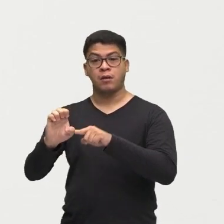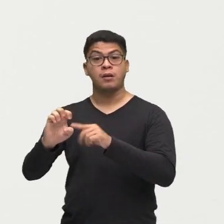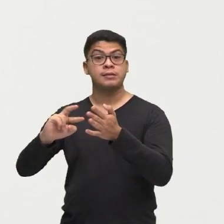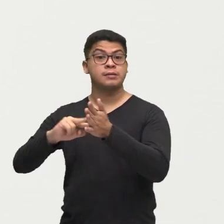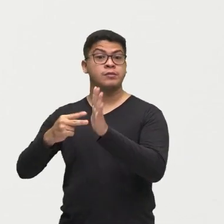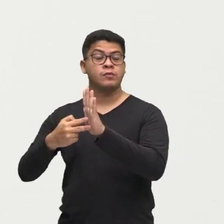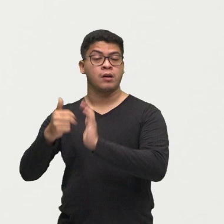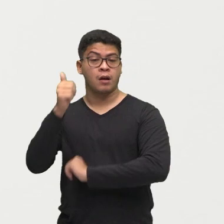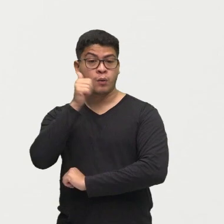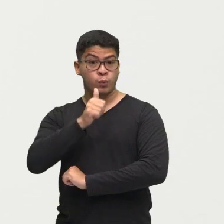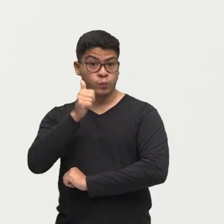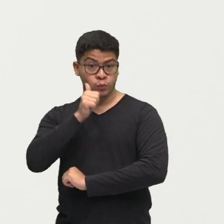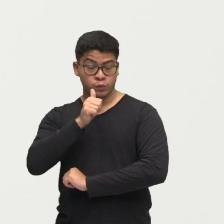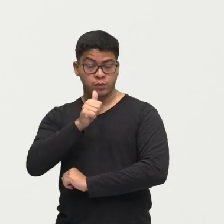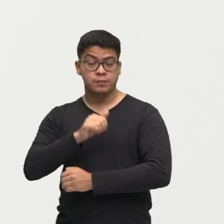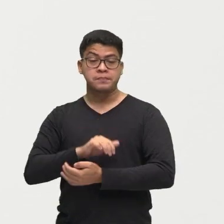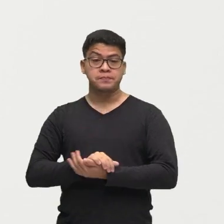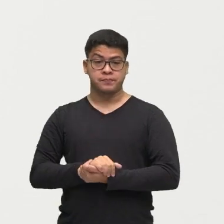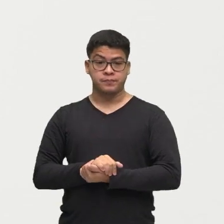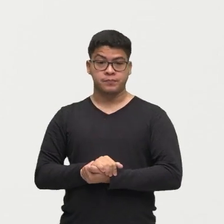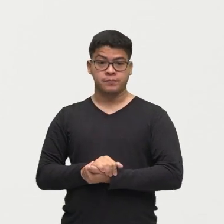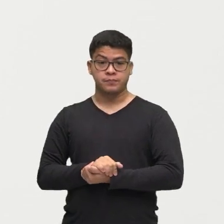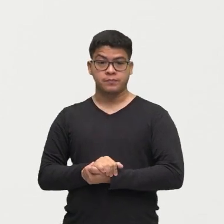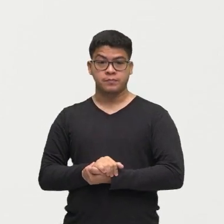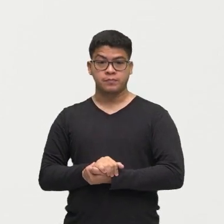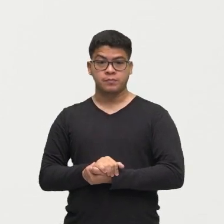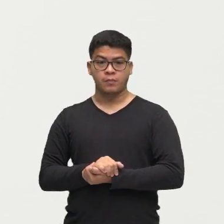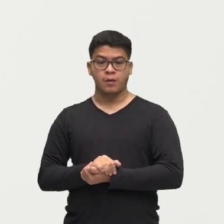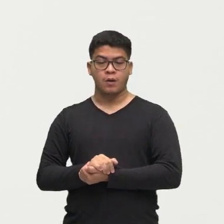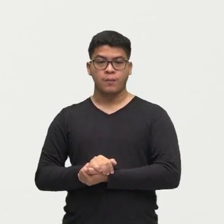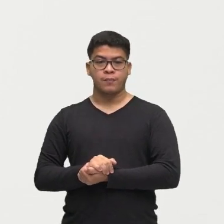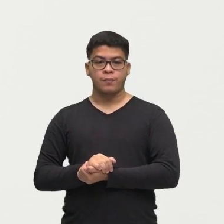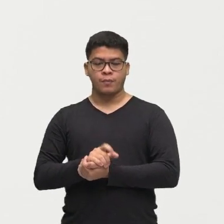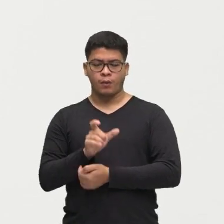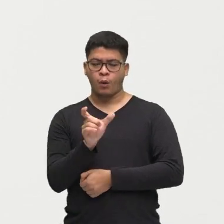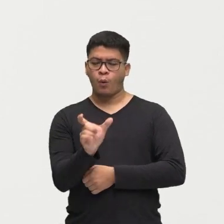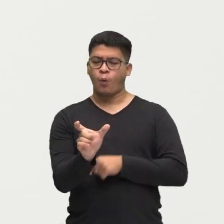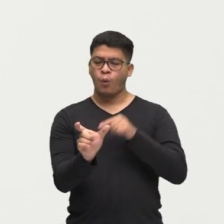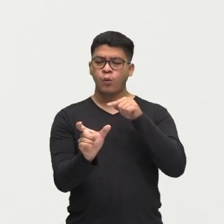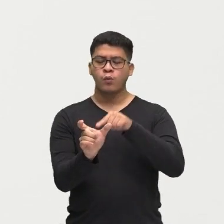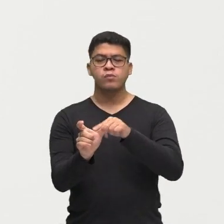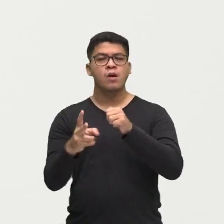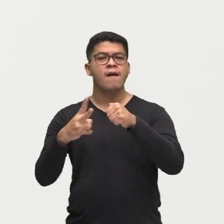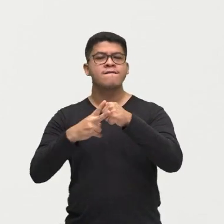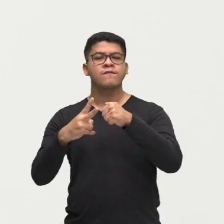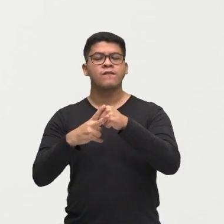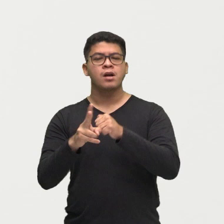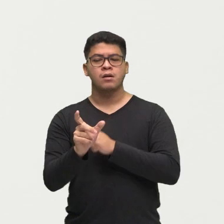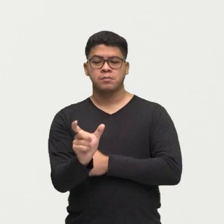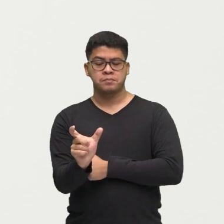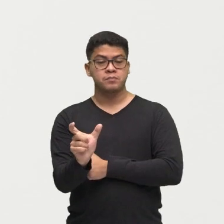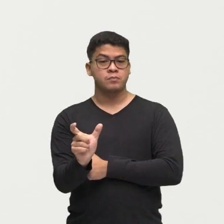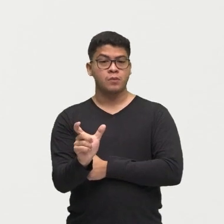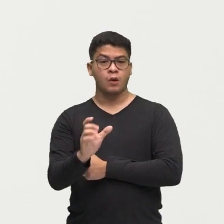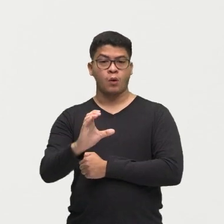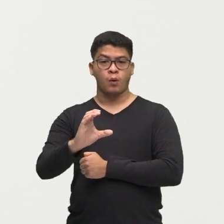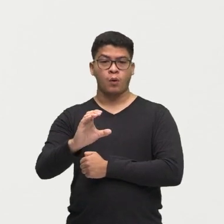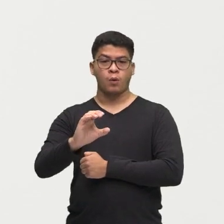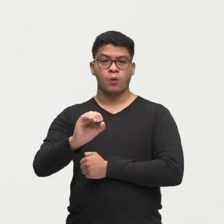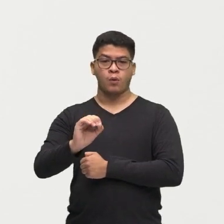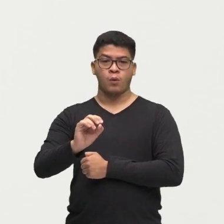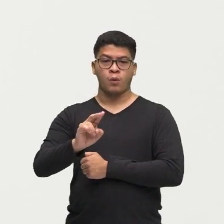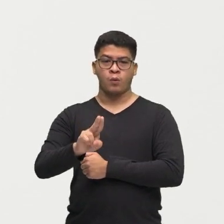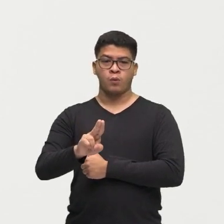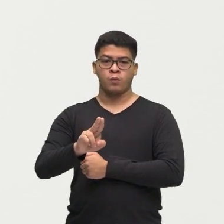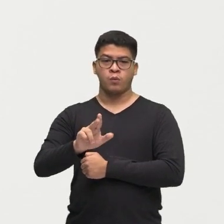o próximo elemento onde todas têm é a mesma palavra, que é o nosso modal, o assunto dessa questão, could. Todas